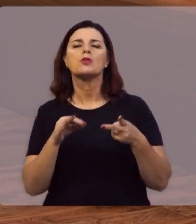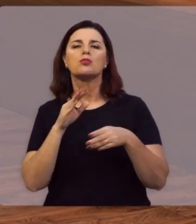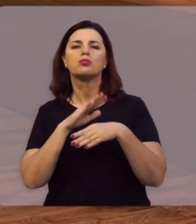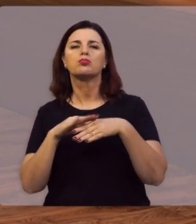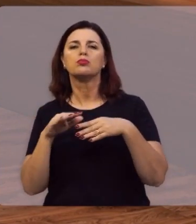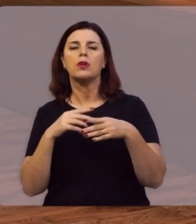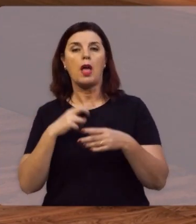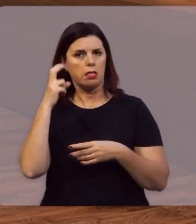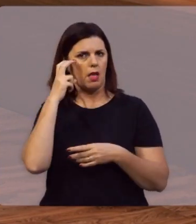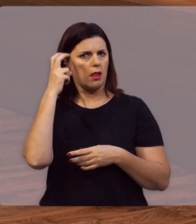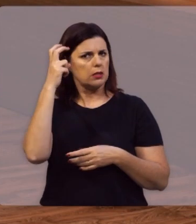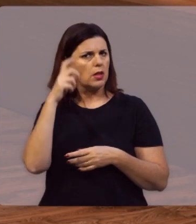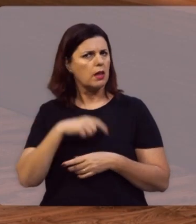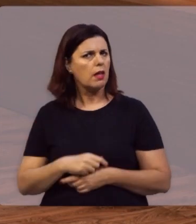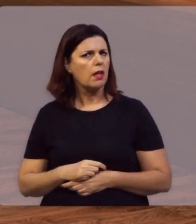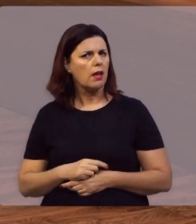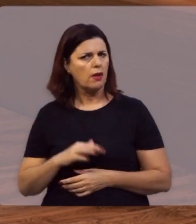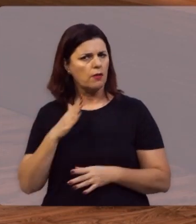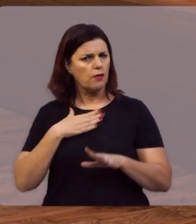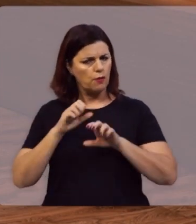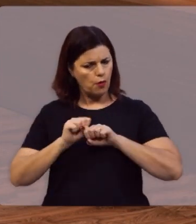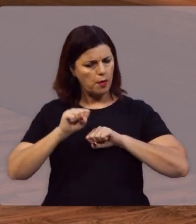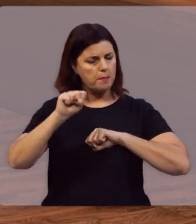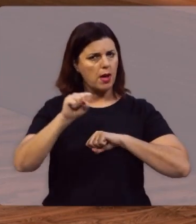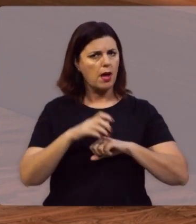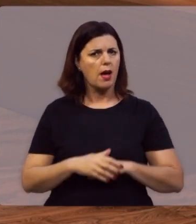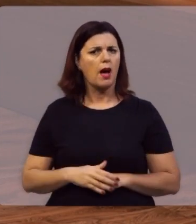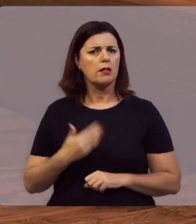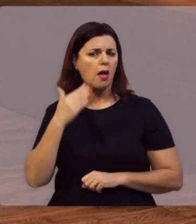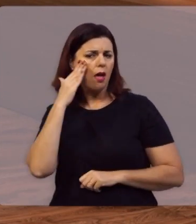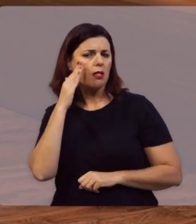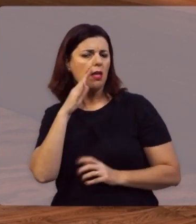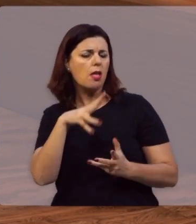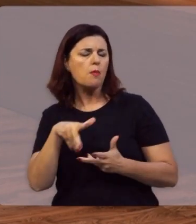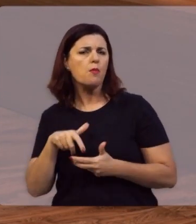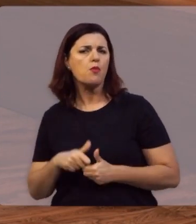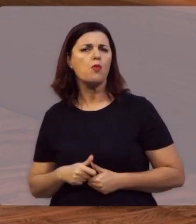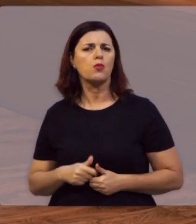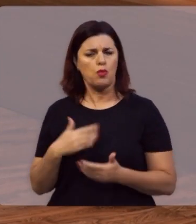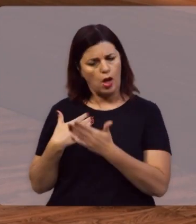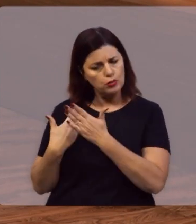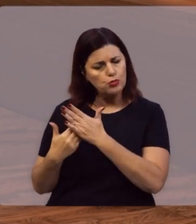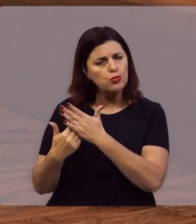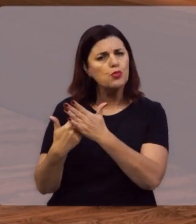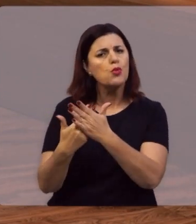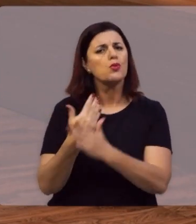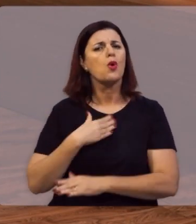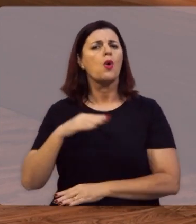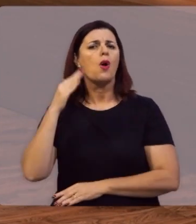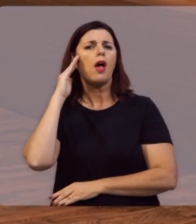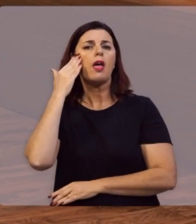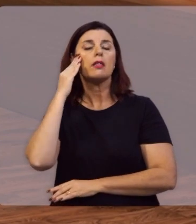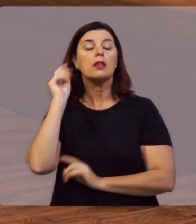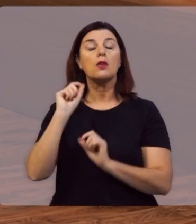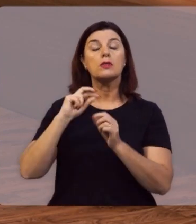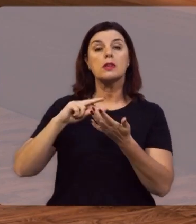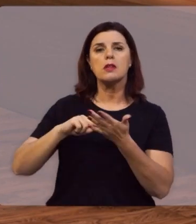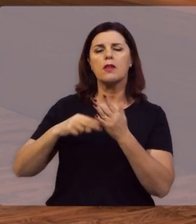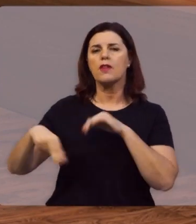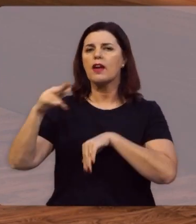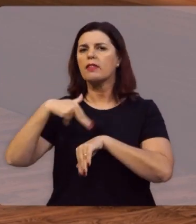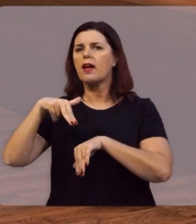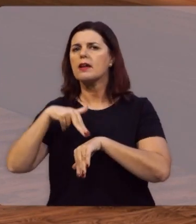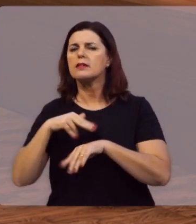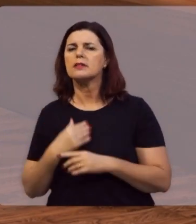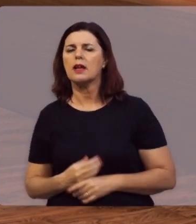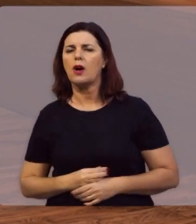para intelectual formal para entender o mundo para compreender o que é uma nação